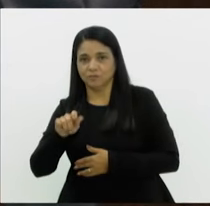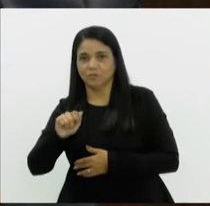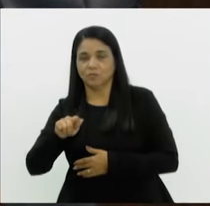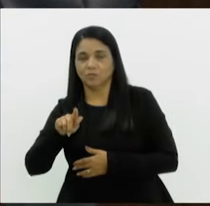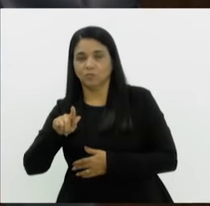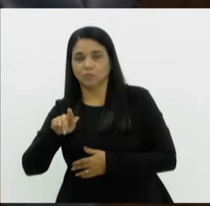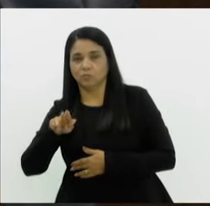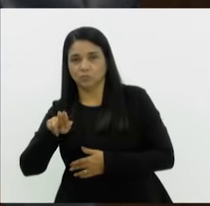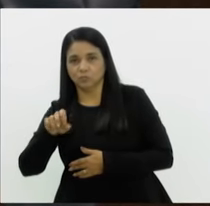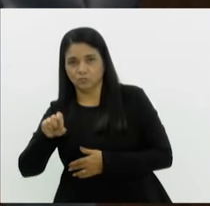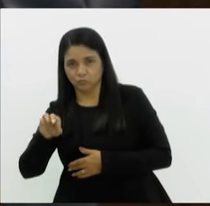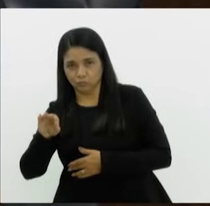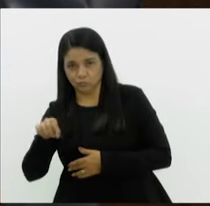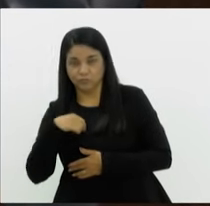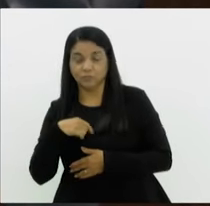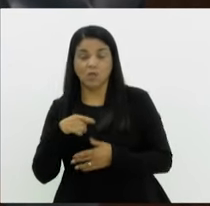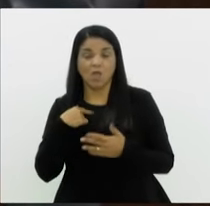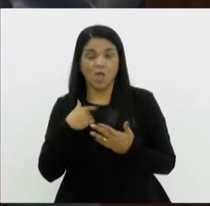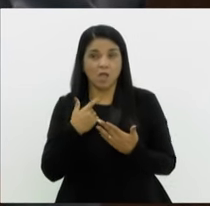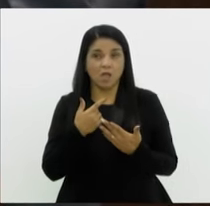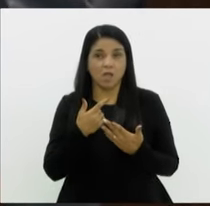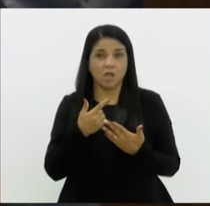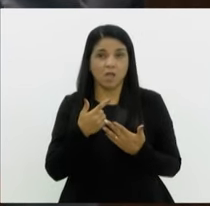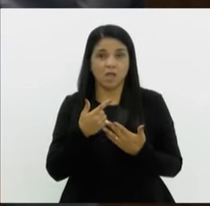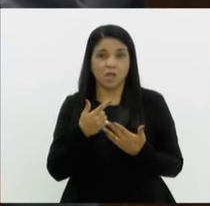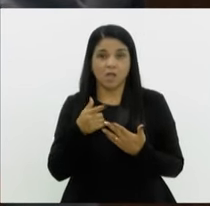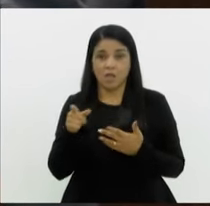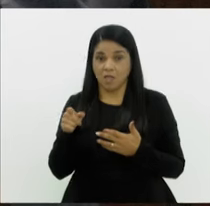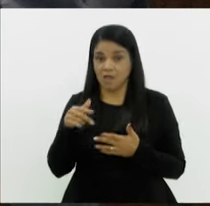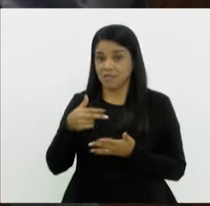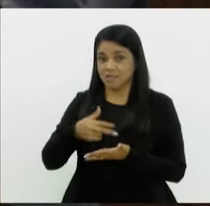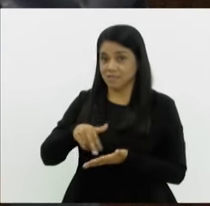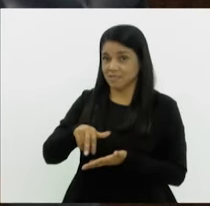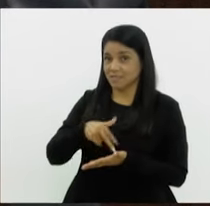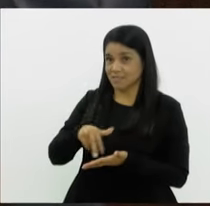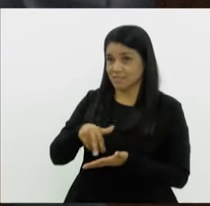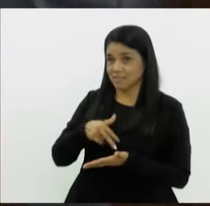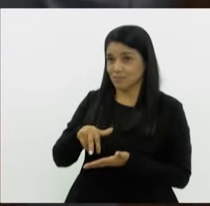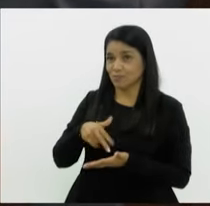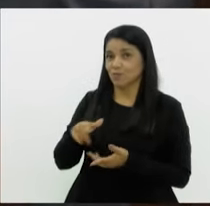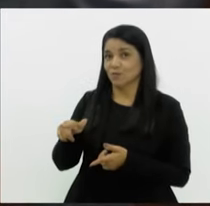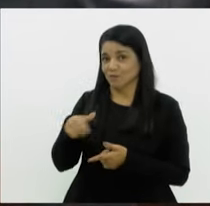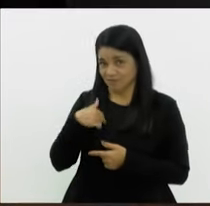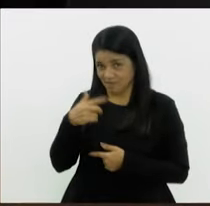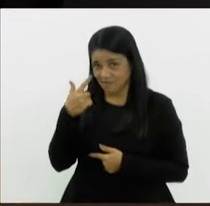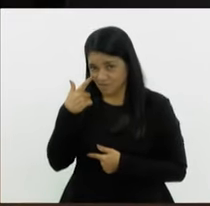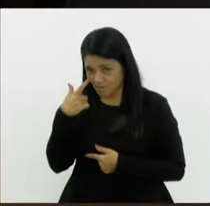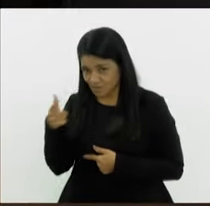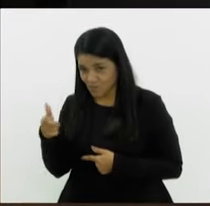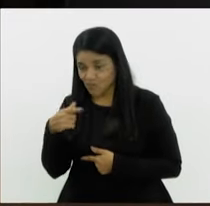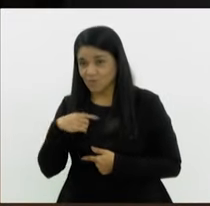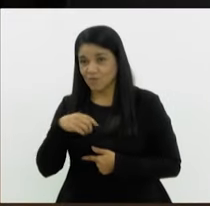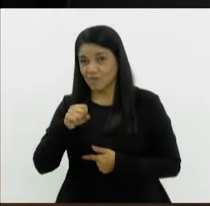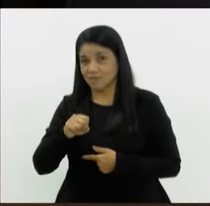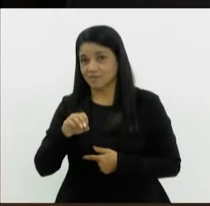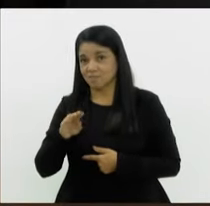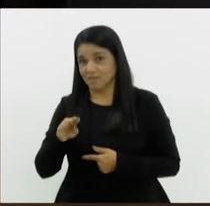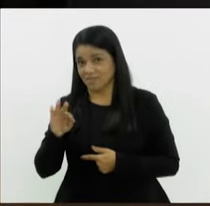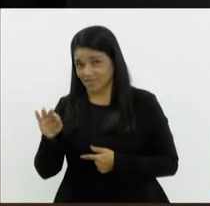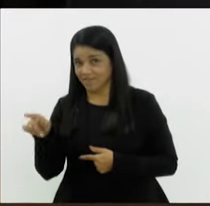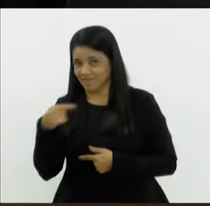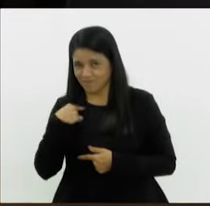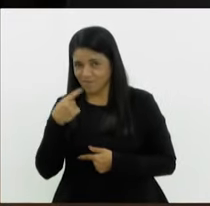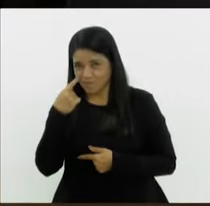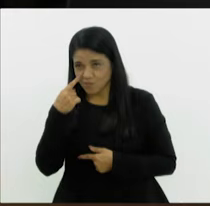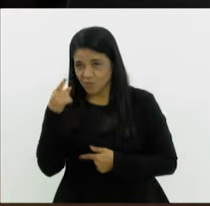você não ter problemas... Dançou funk no SBT, inclusive, problemas no outro futuros, dia, não sei se o senhor viu, é a leitura. Ele é um